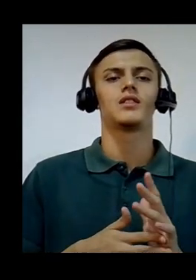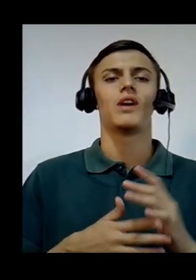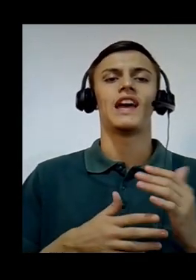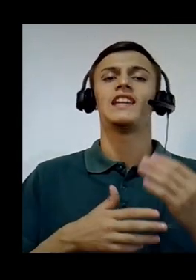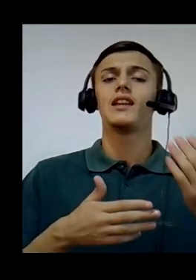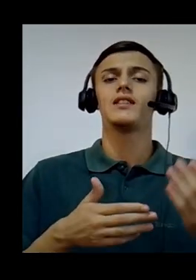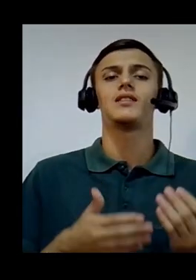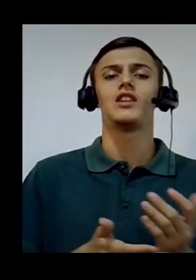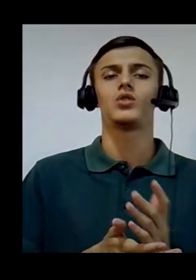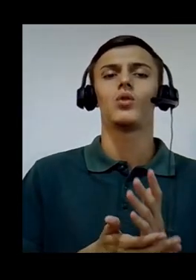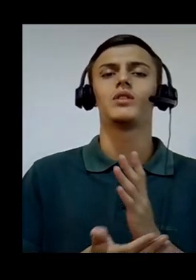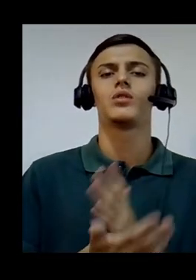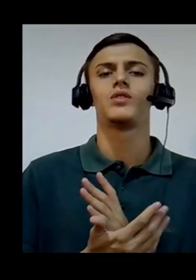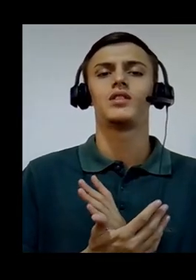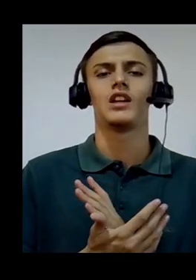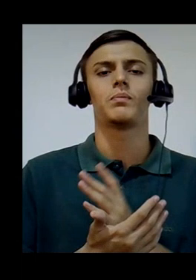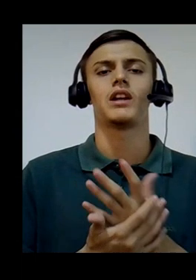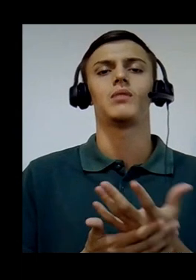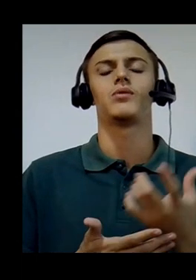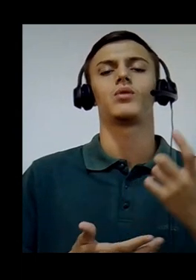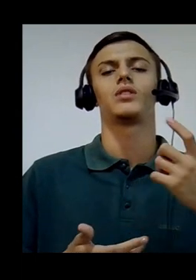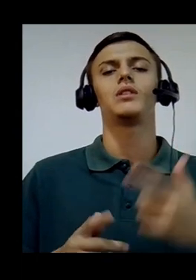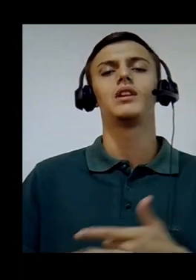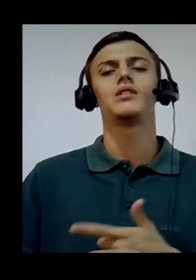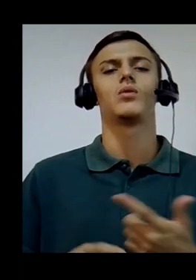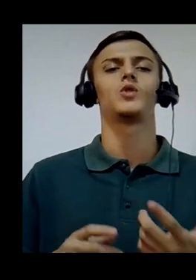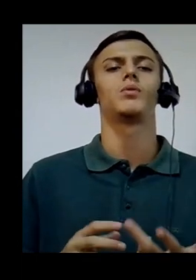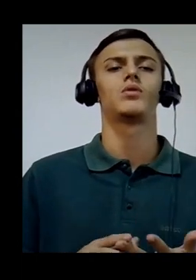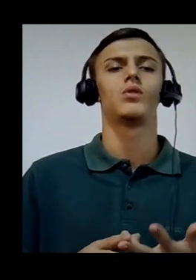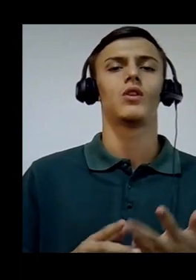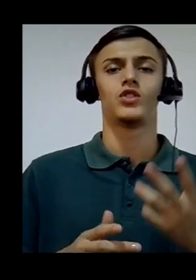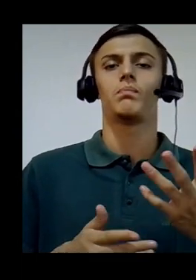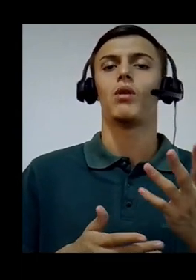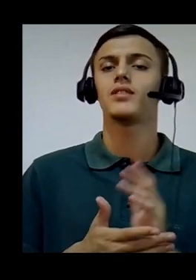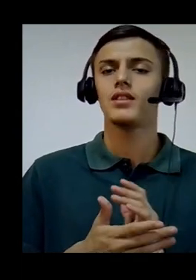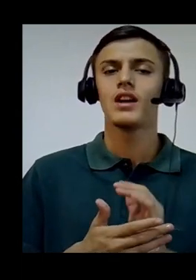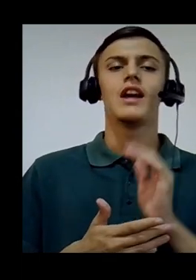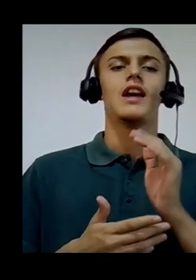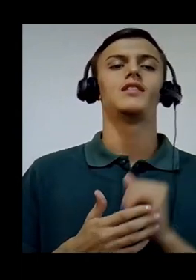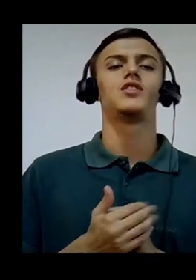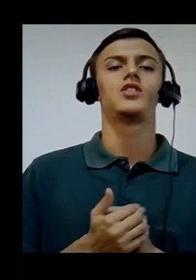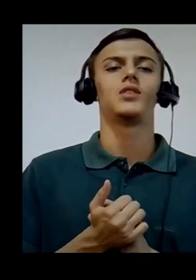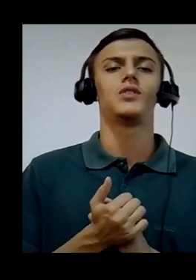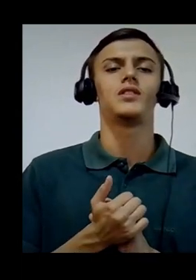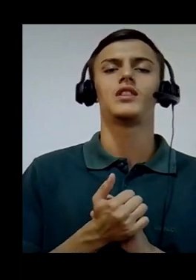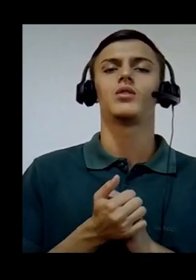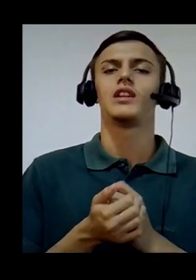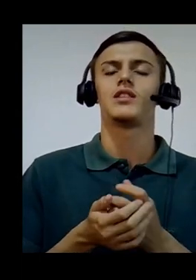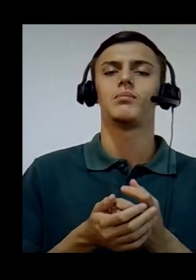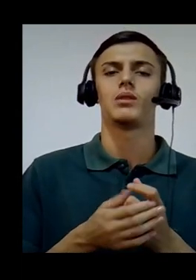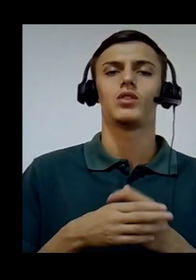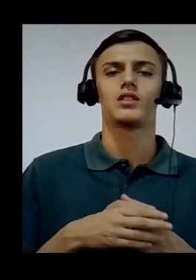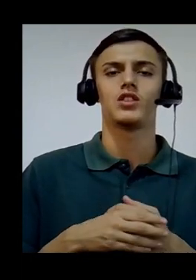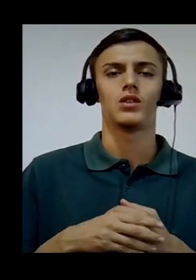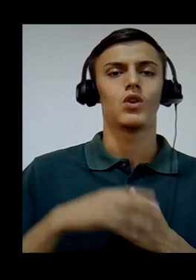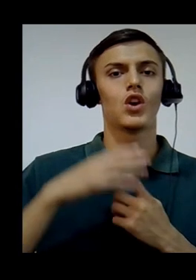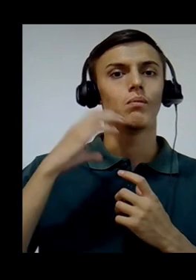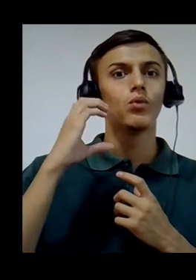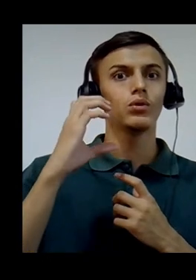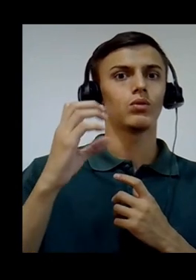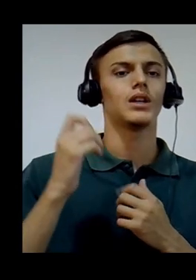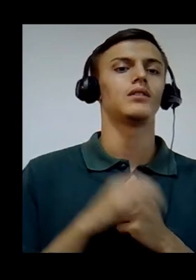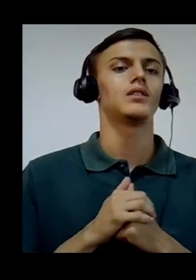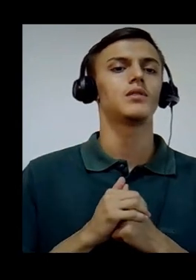cuja ventilação é inexistente ou insuficiente para remover contaminantes, onde possa existir a deficiência ou enriquecimento de